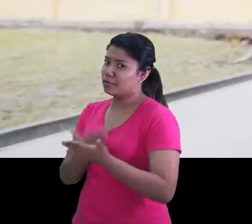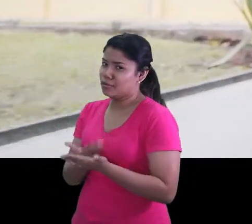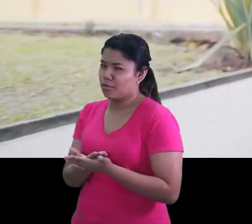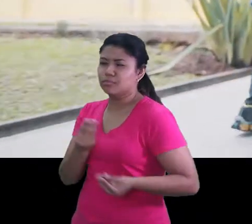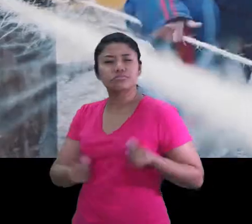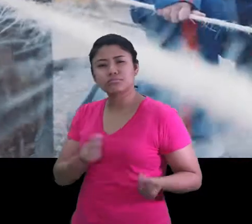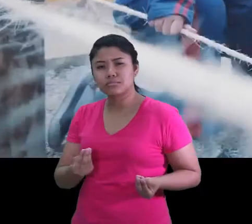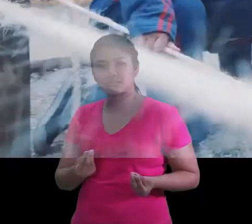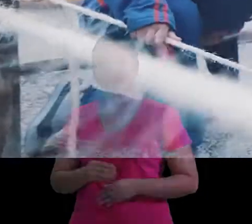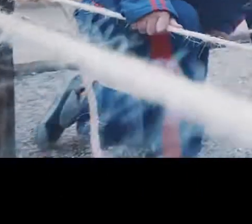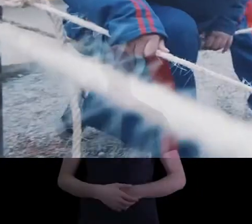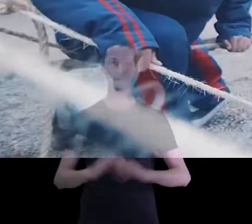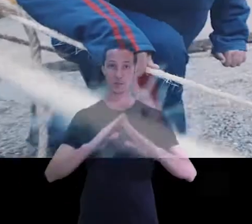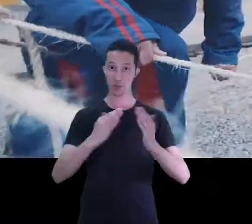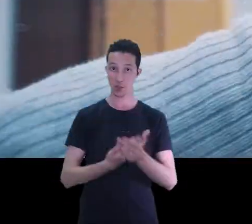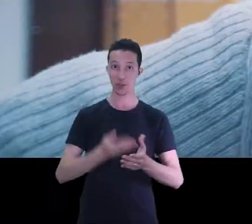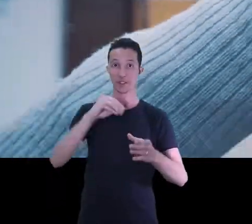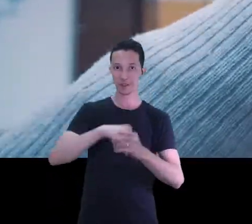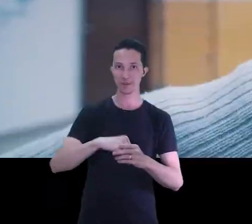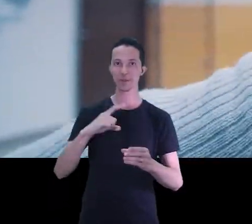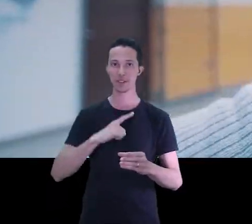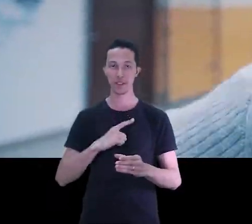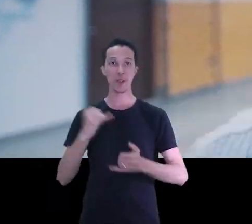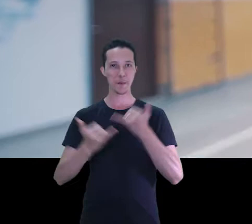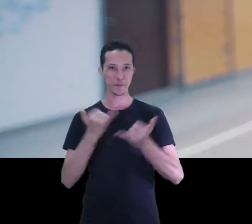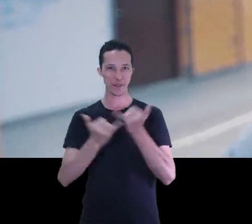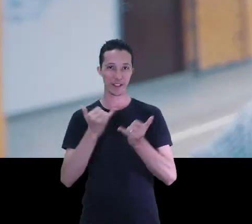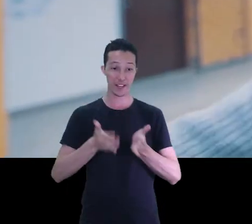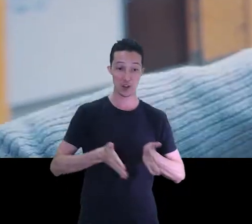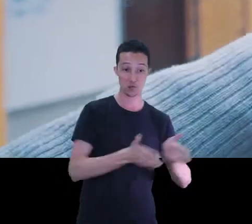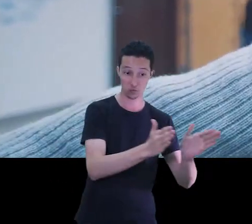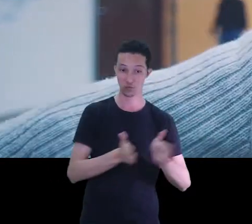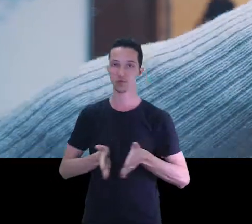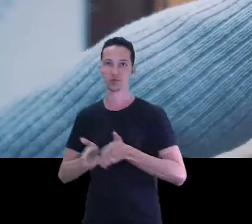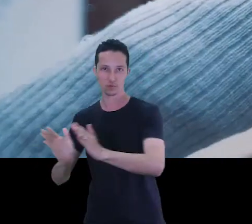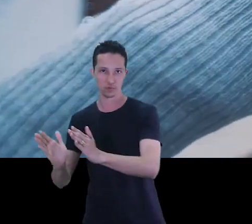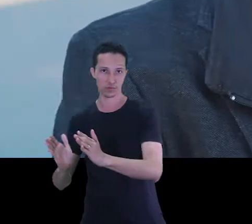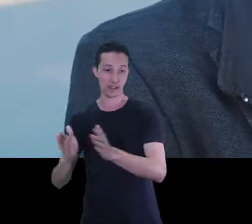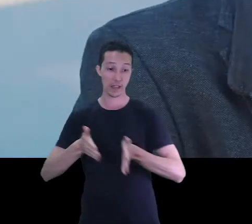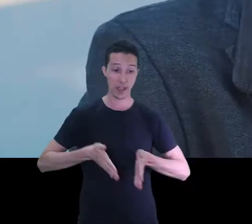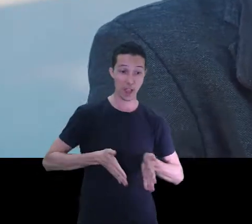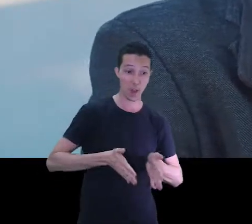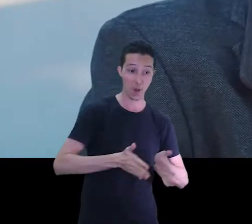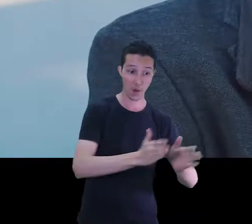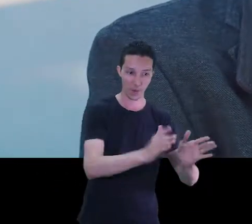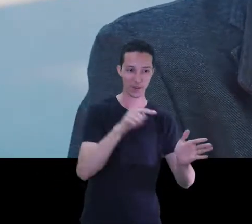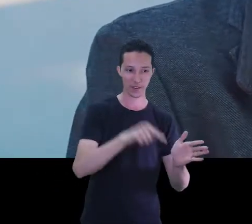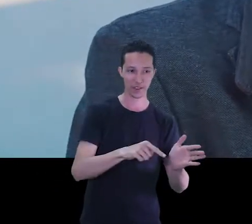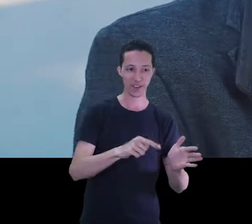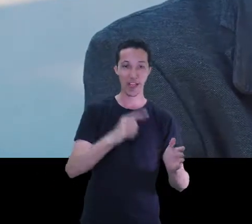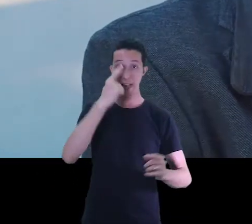escola? Dentro da escola tem 2 dimensões do brincar muito visíveis. Uma daquela